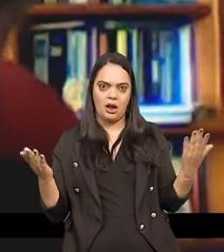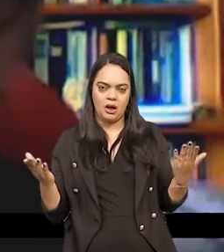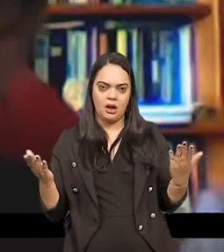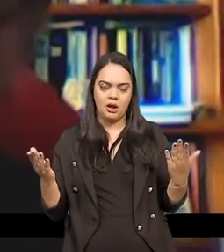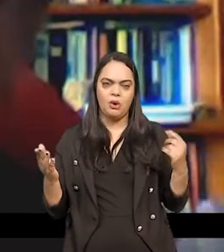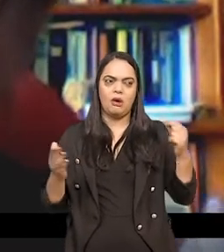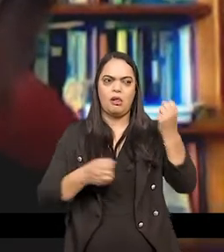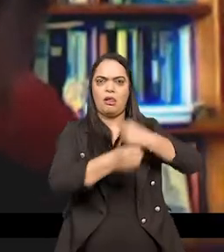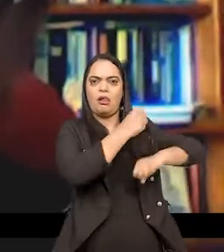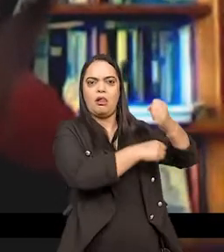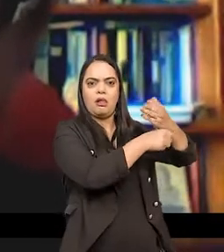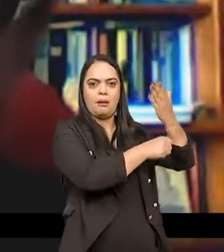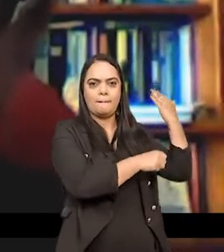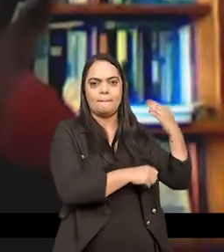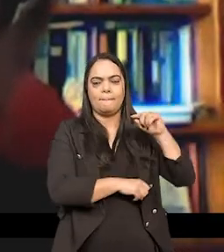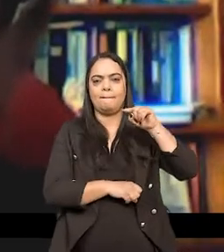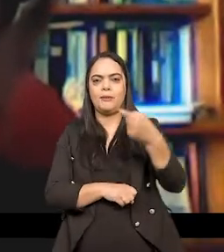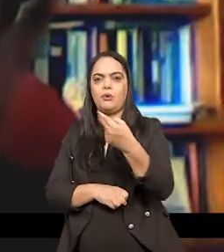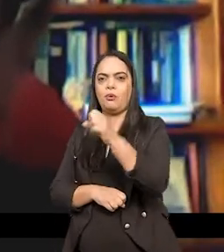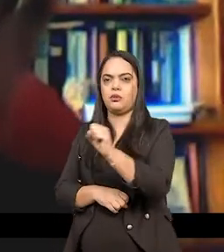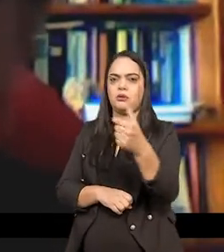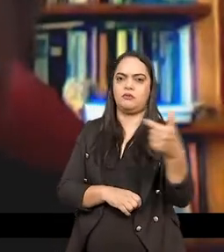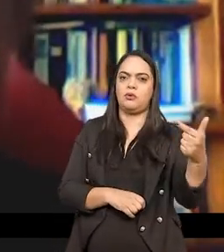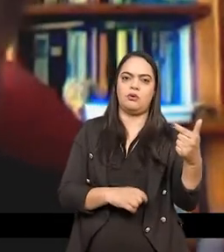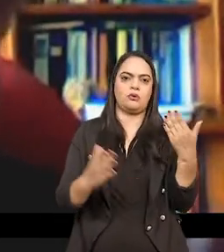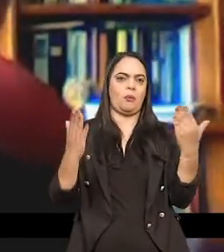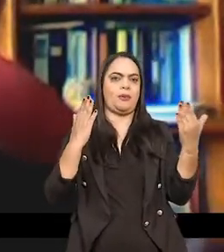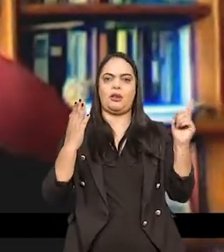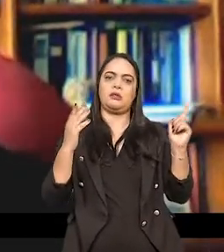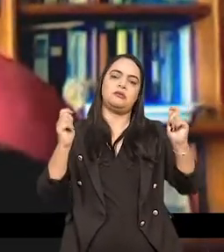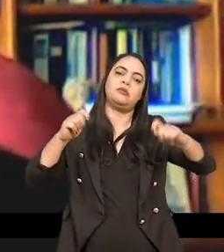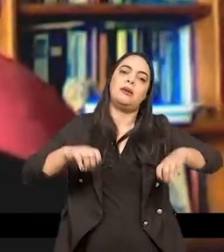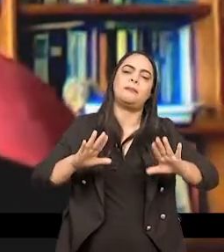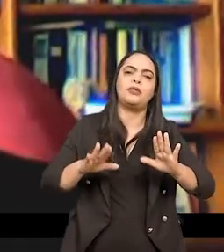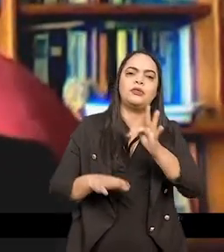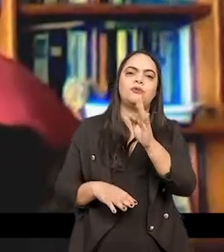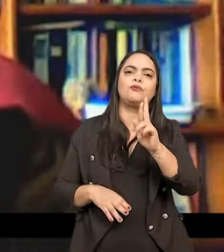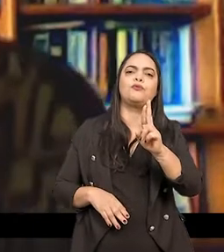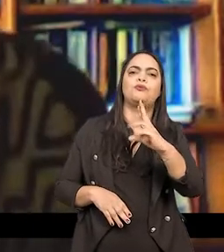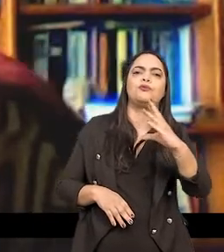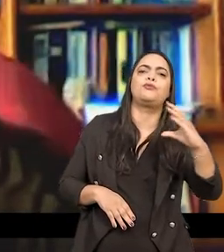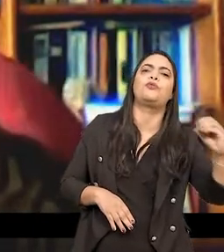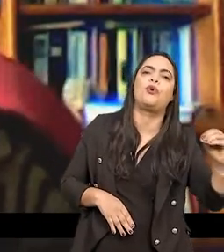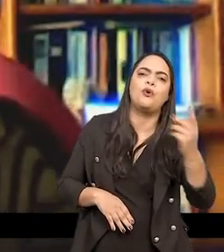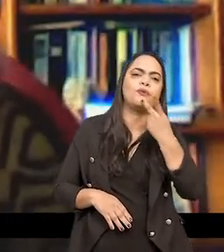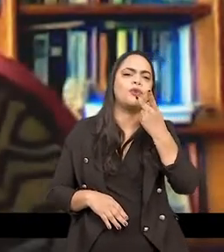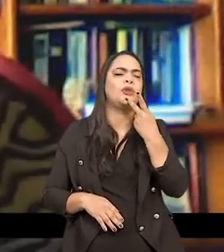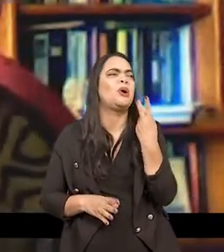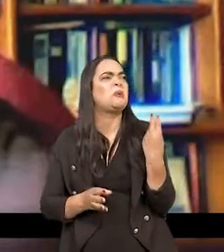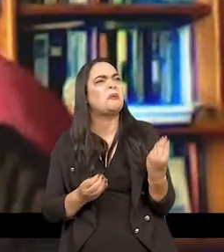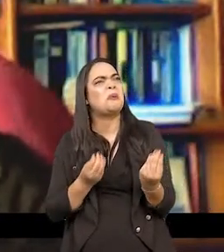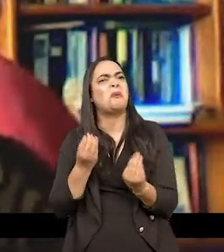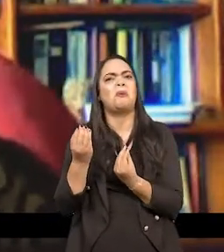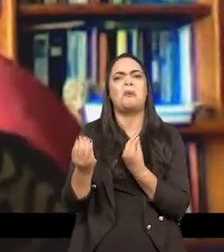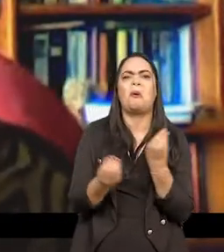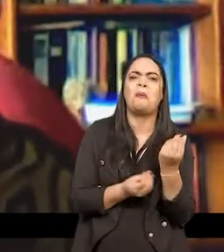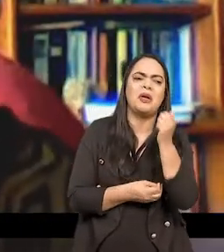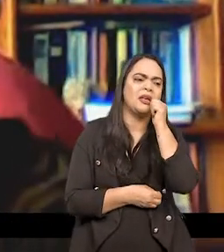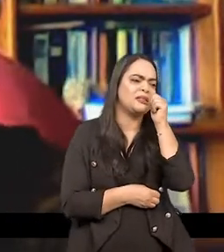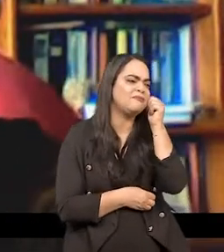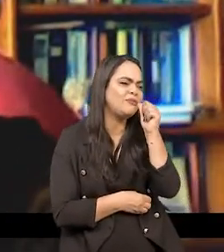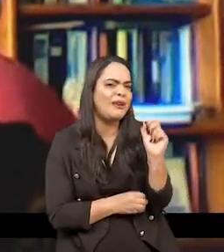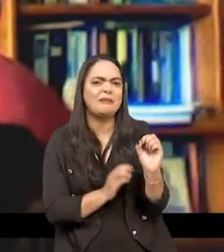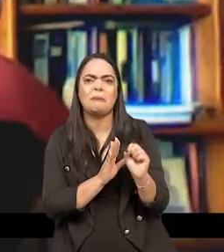Mas aquilo que o Foucault falou, do quanto que se instituem, quanto que se subjetivam, inclusive mulheres, né,